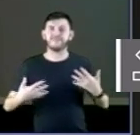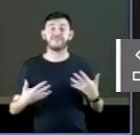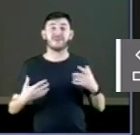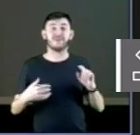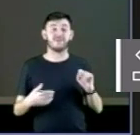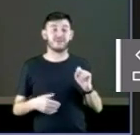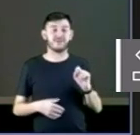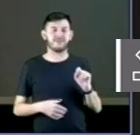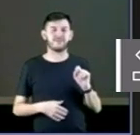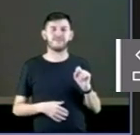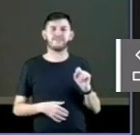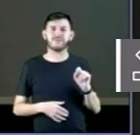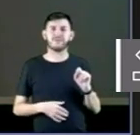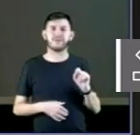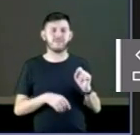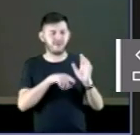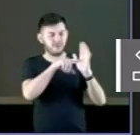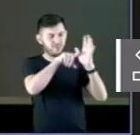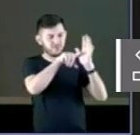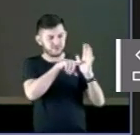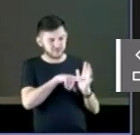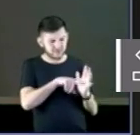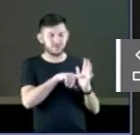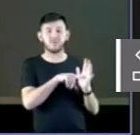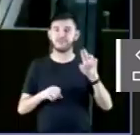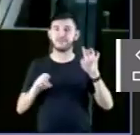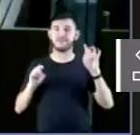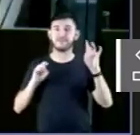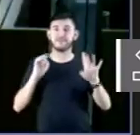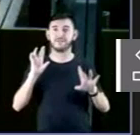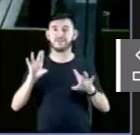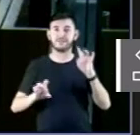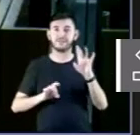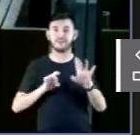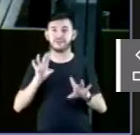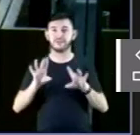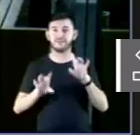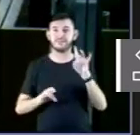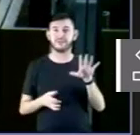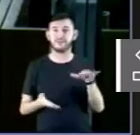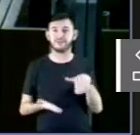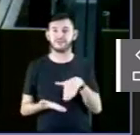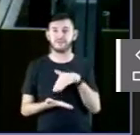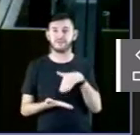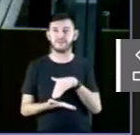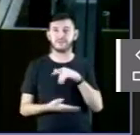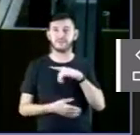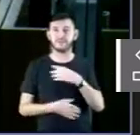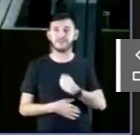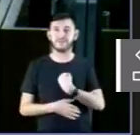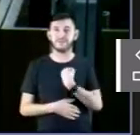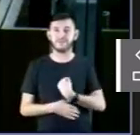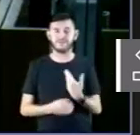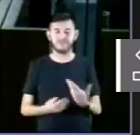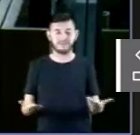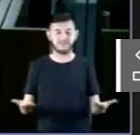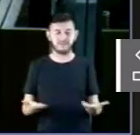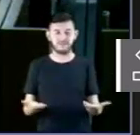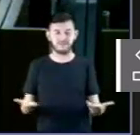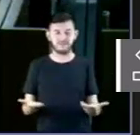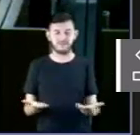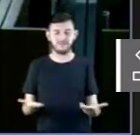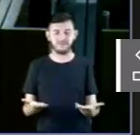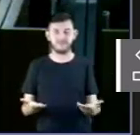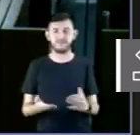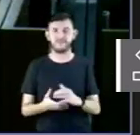que deu origem ao nosso código civil Raimundo Carrero fez questão de fazer o último discurso no